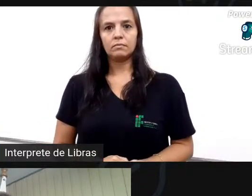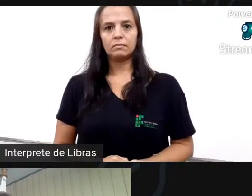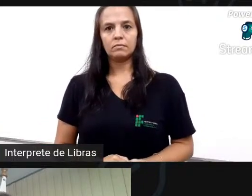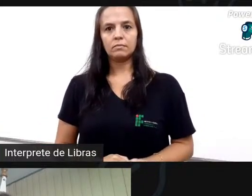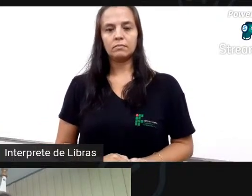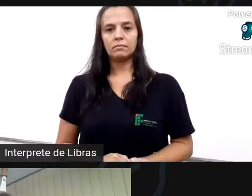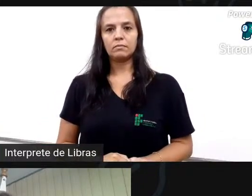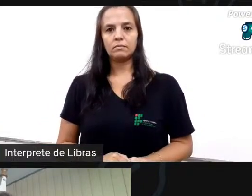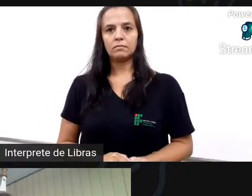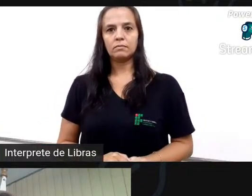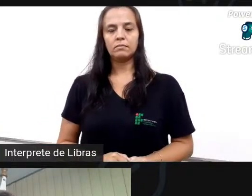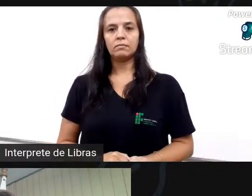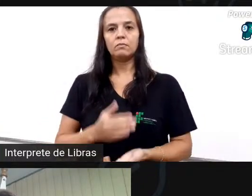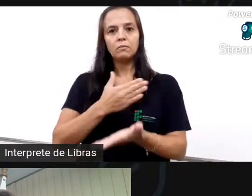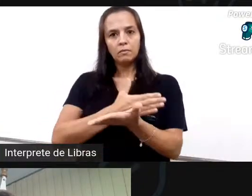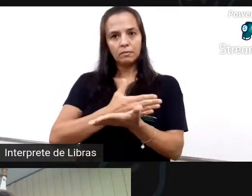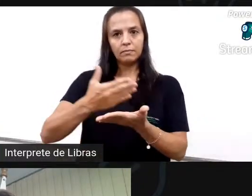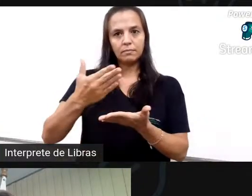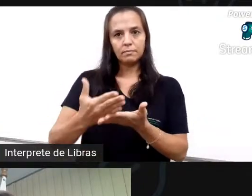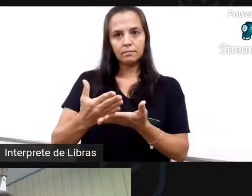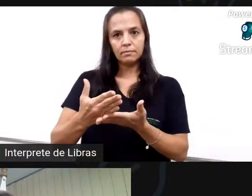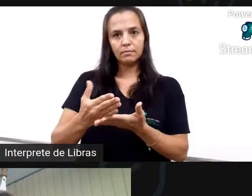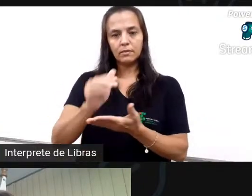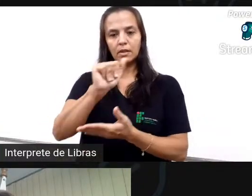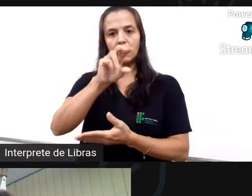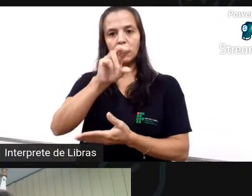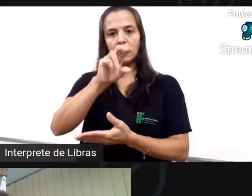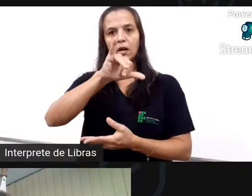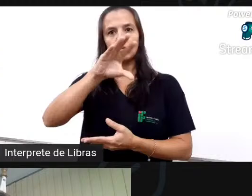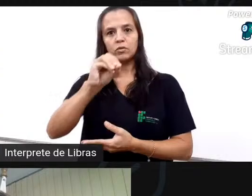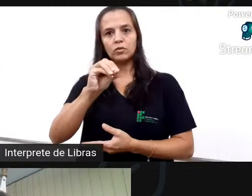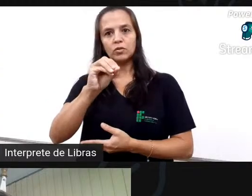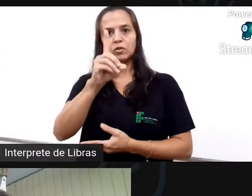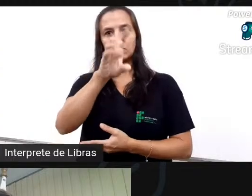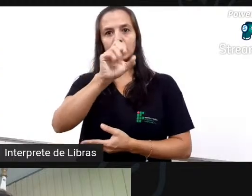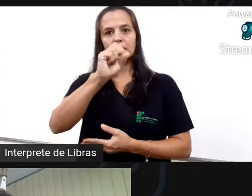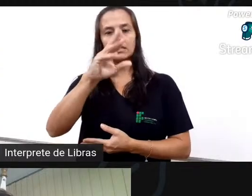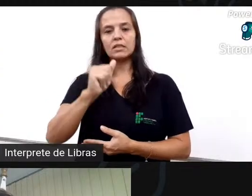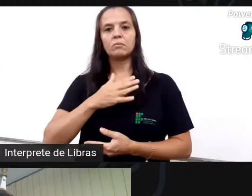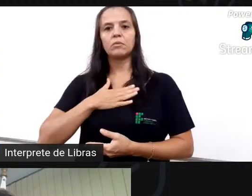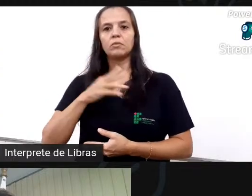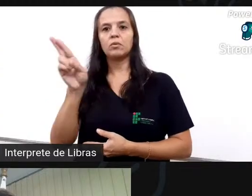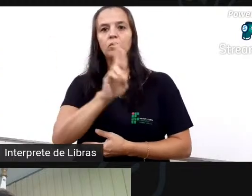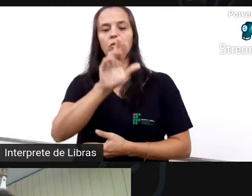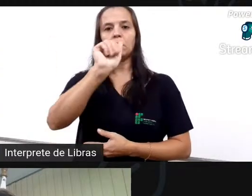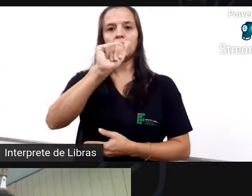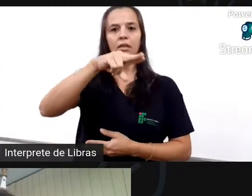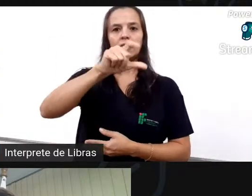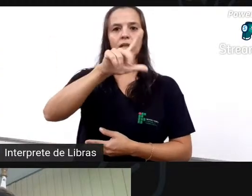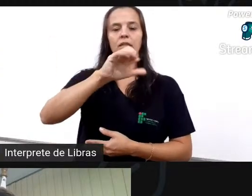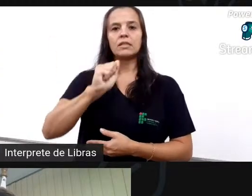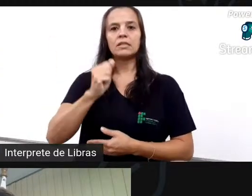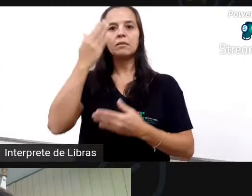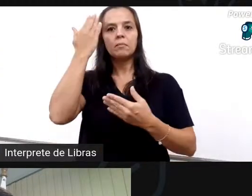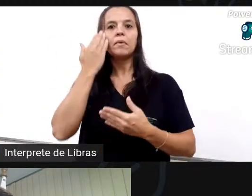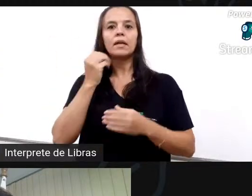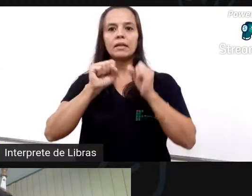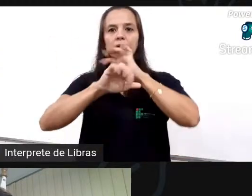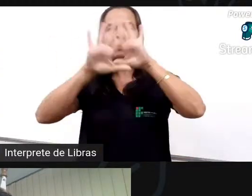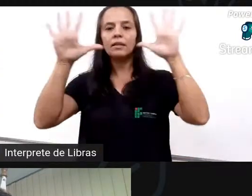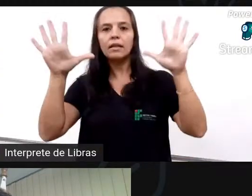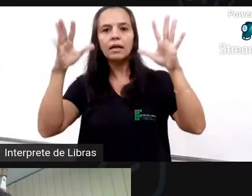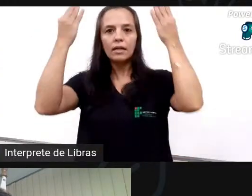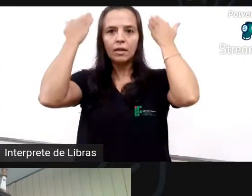Eu vou iniciar fazendo minha audiodescrição. Eu sou Annalice Marquesan, sou de pele clara, cabelo escuro,